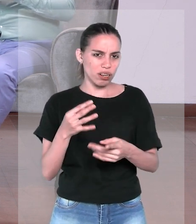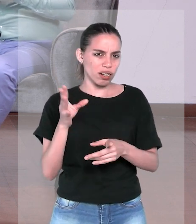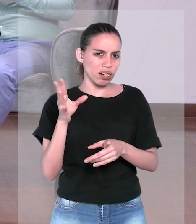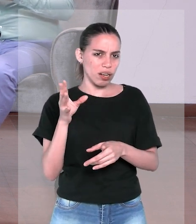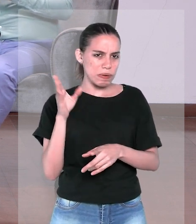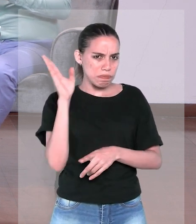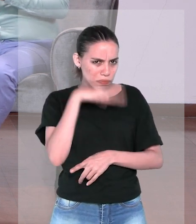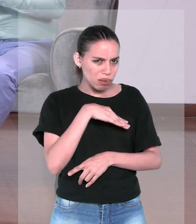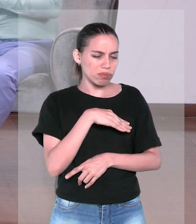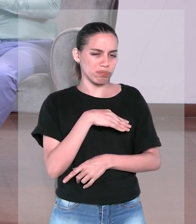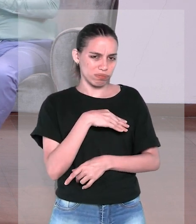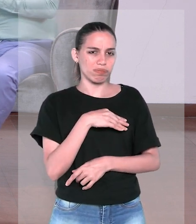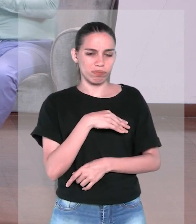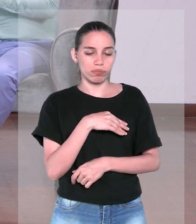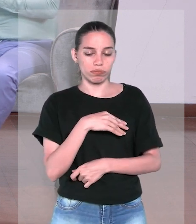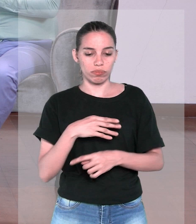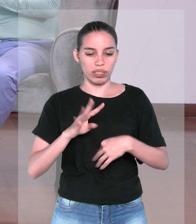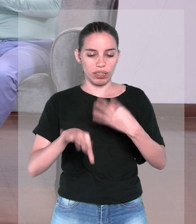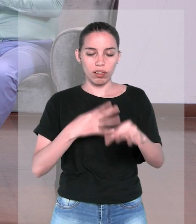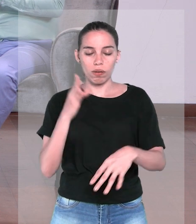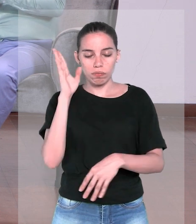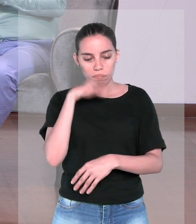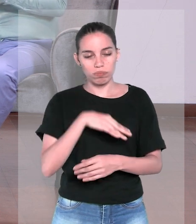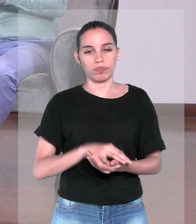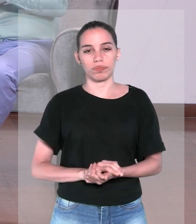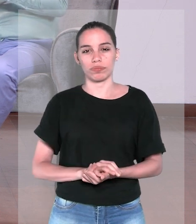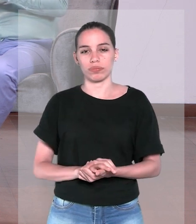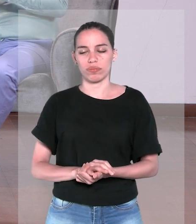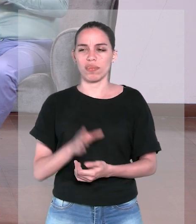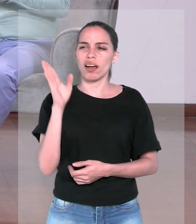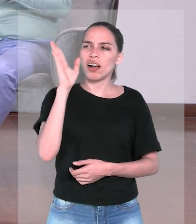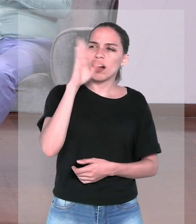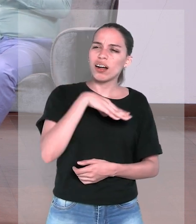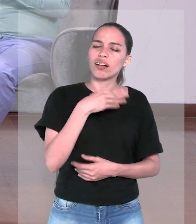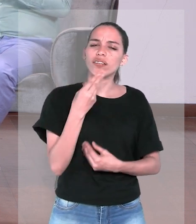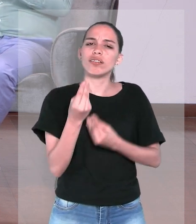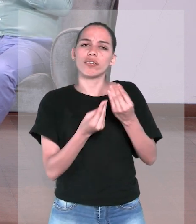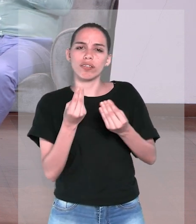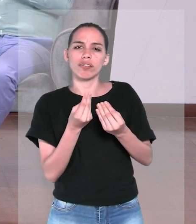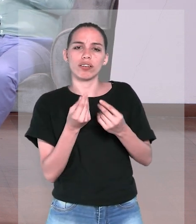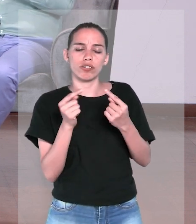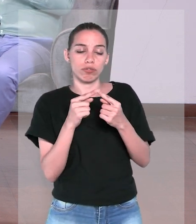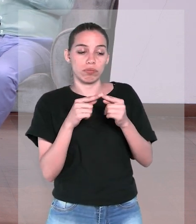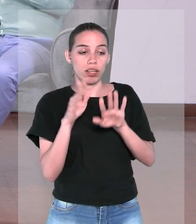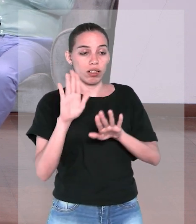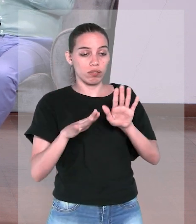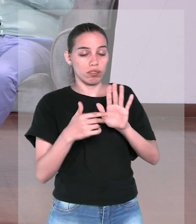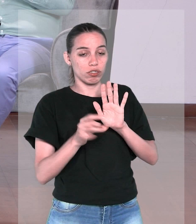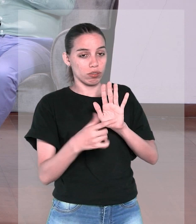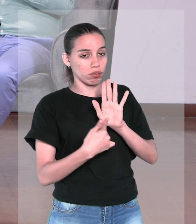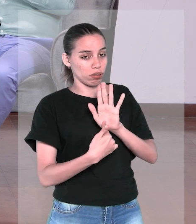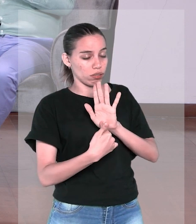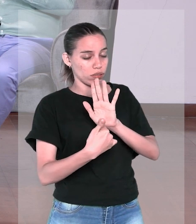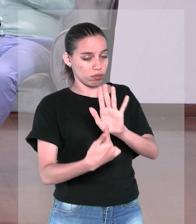quarto, ela não camufla as emoções. Esse é um ponto importante. A geração do quarto,